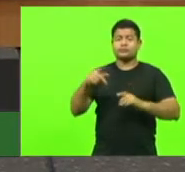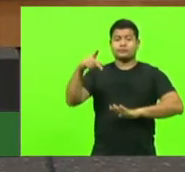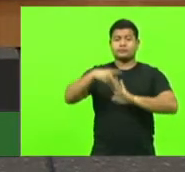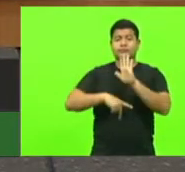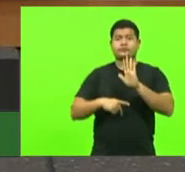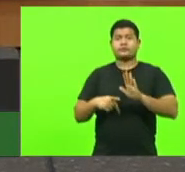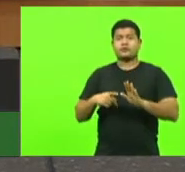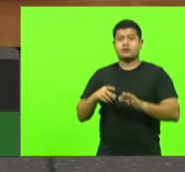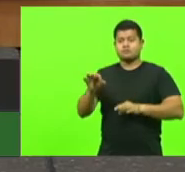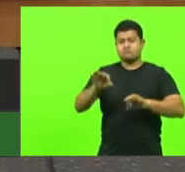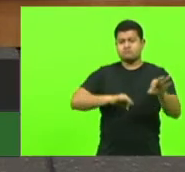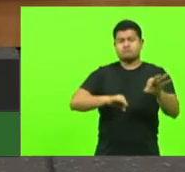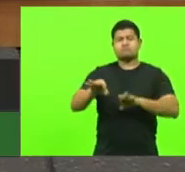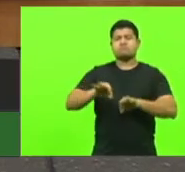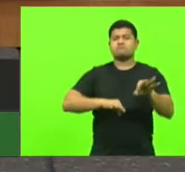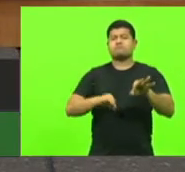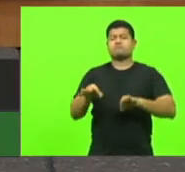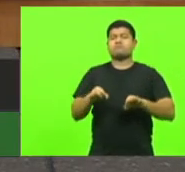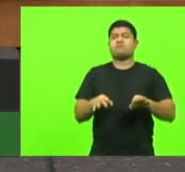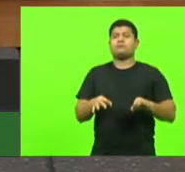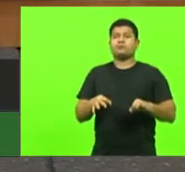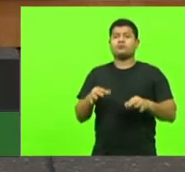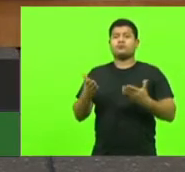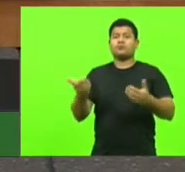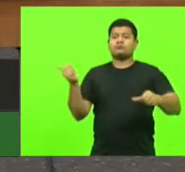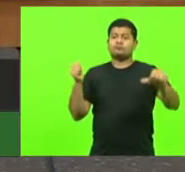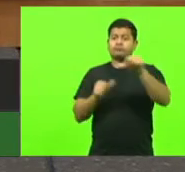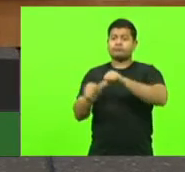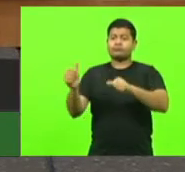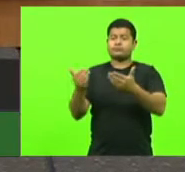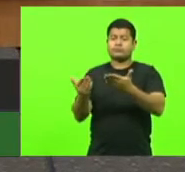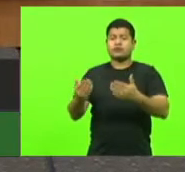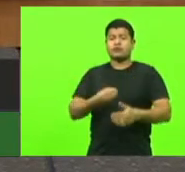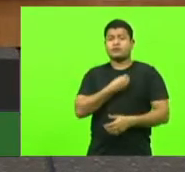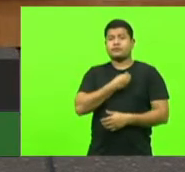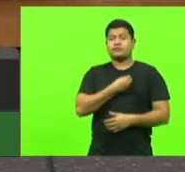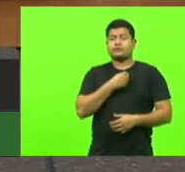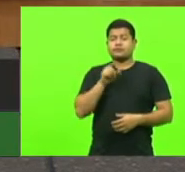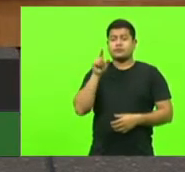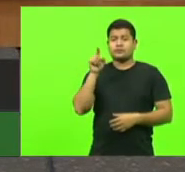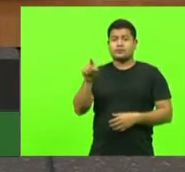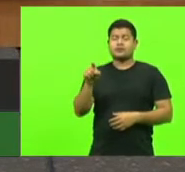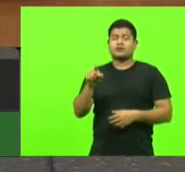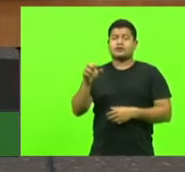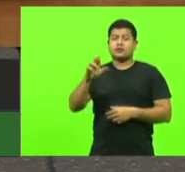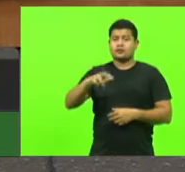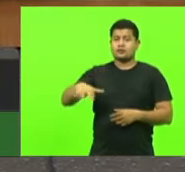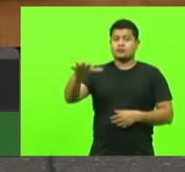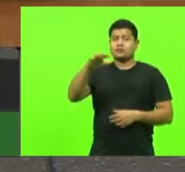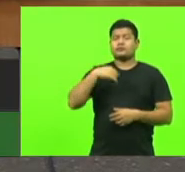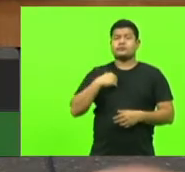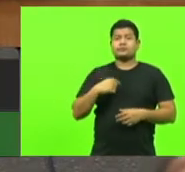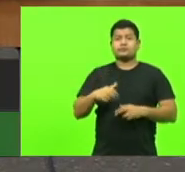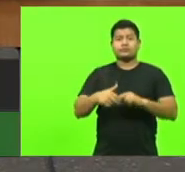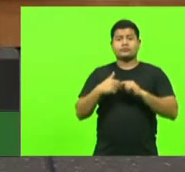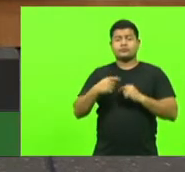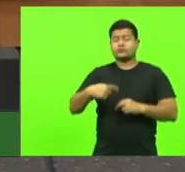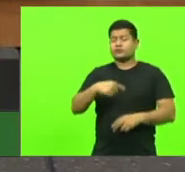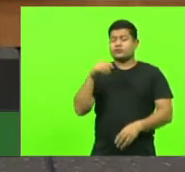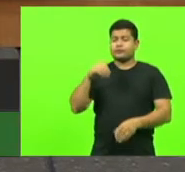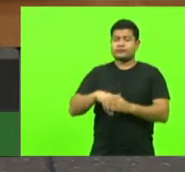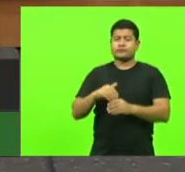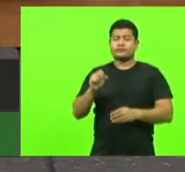sendo desenhados, e que vai transformar a vida do município de Bom Retiro, não tenho nenhuma dúvida. Por isso aqui, o nosso voto, sim,